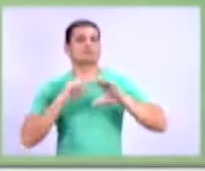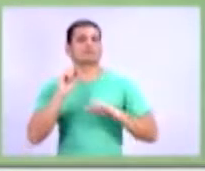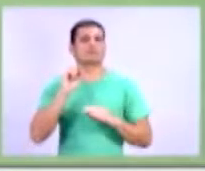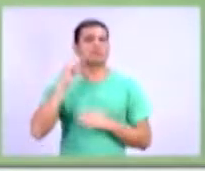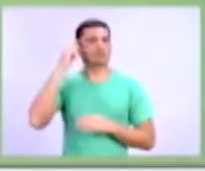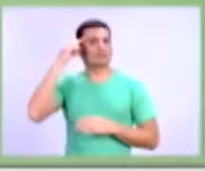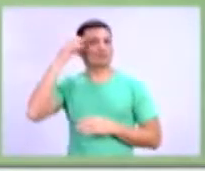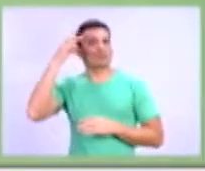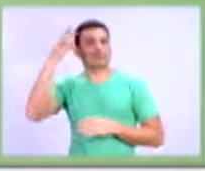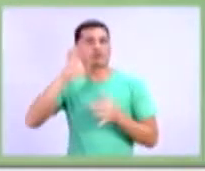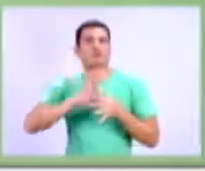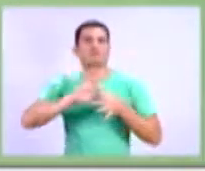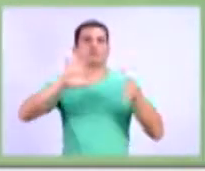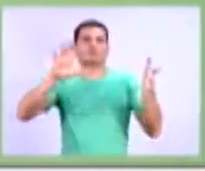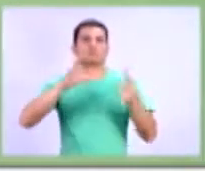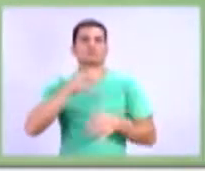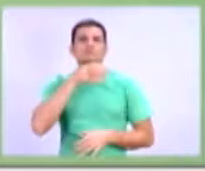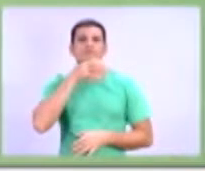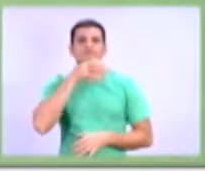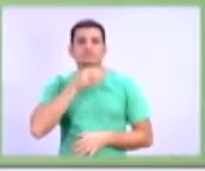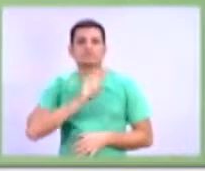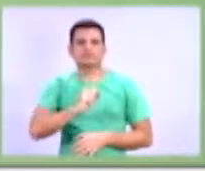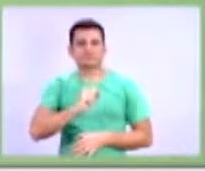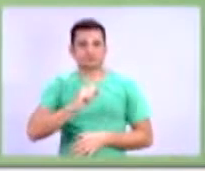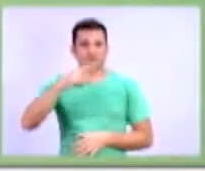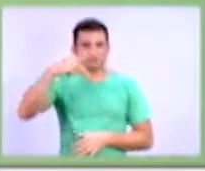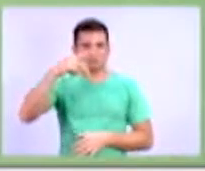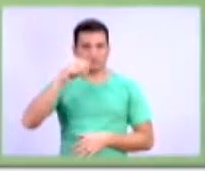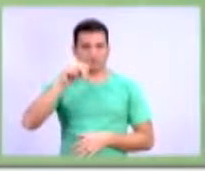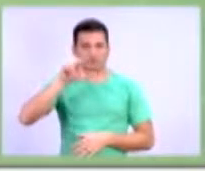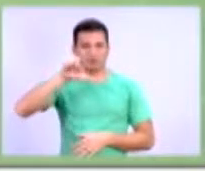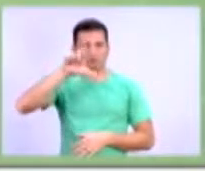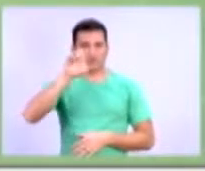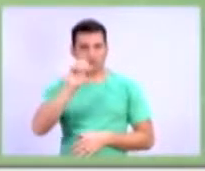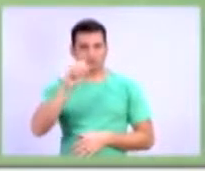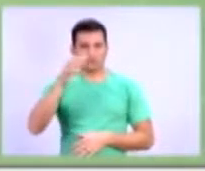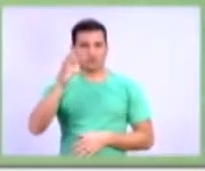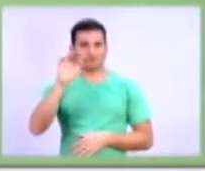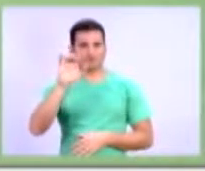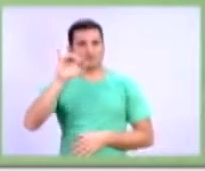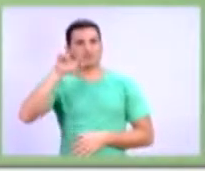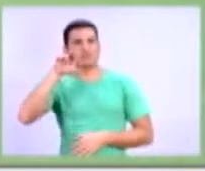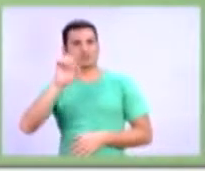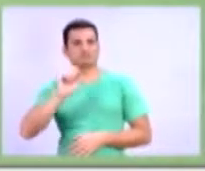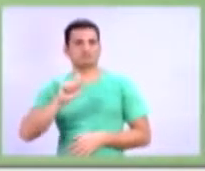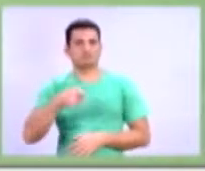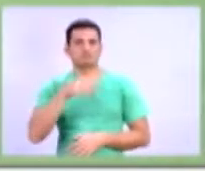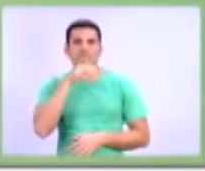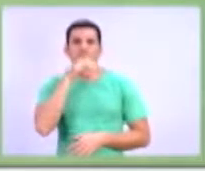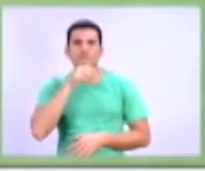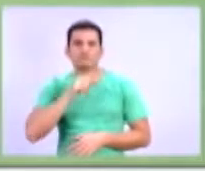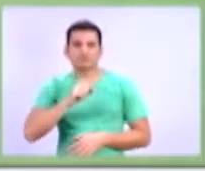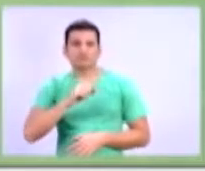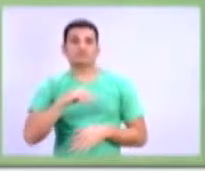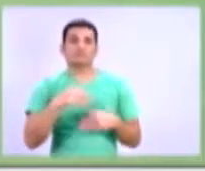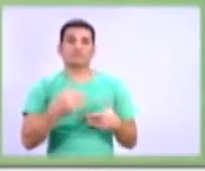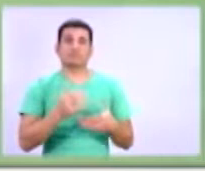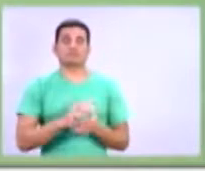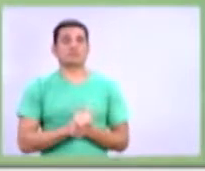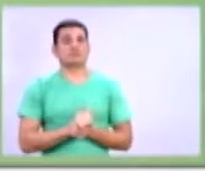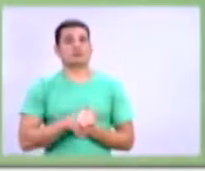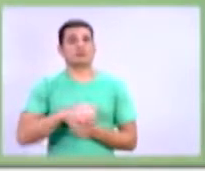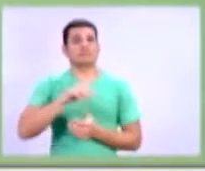Freire. Então, a partir disso aí, nós consideramos que a moral, ela tem que considerar